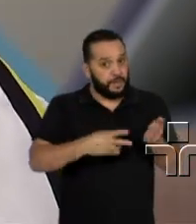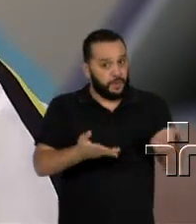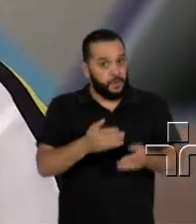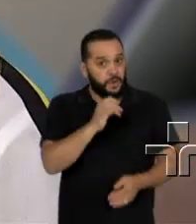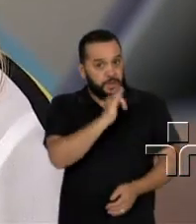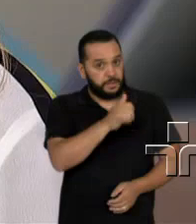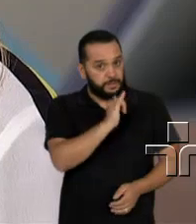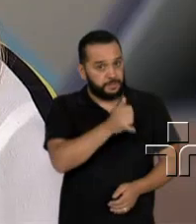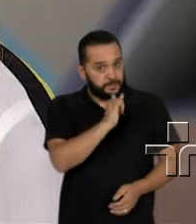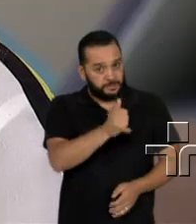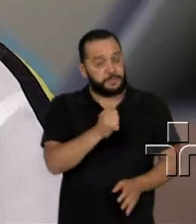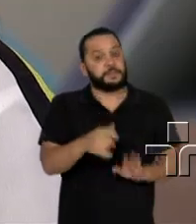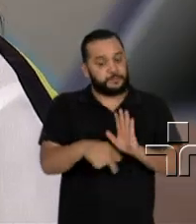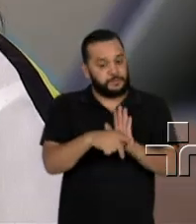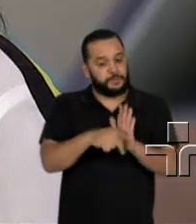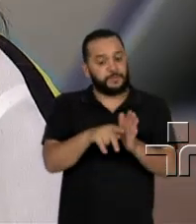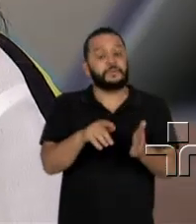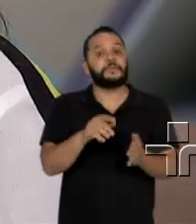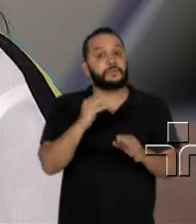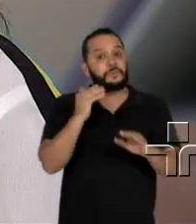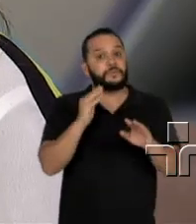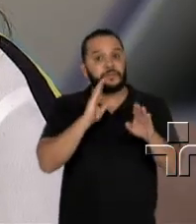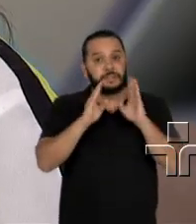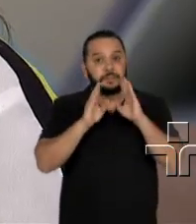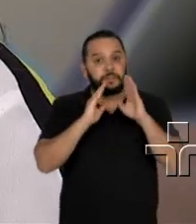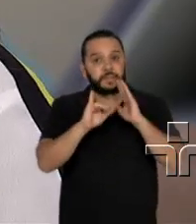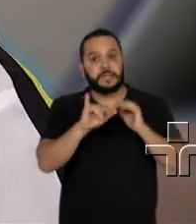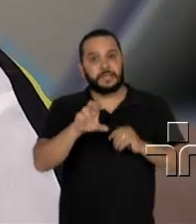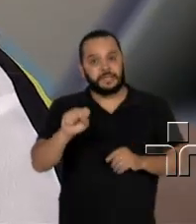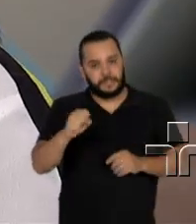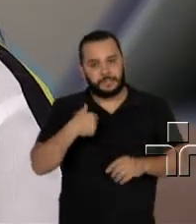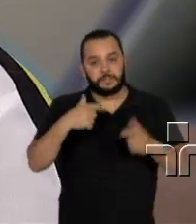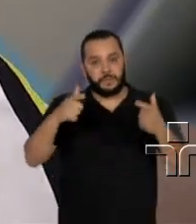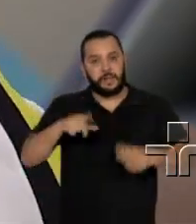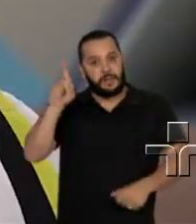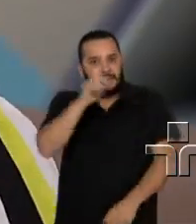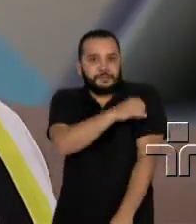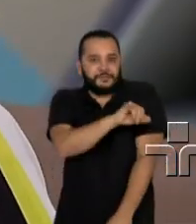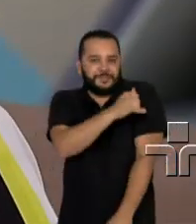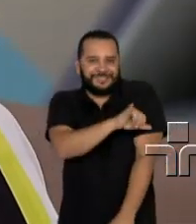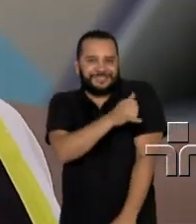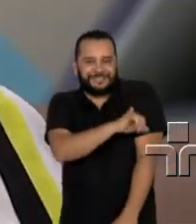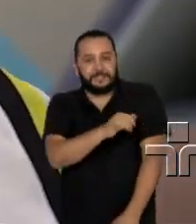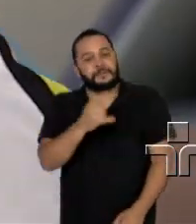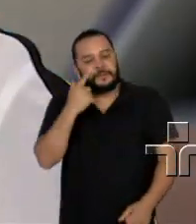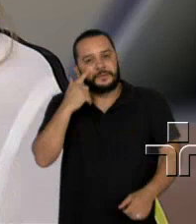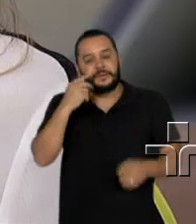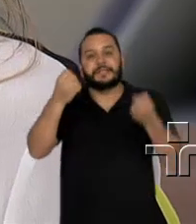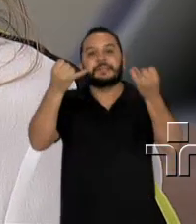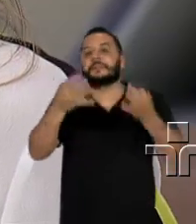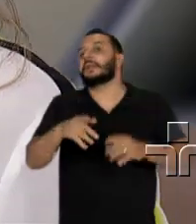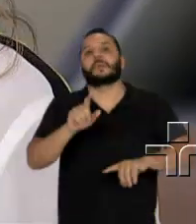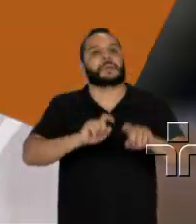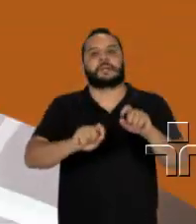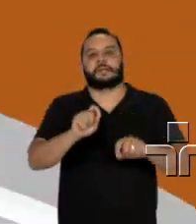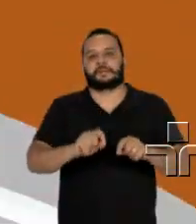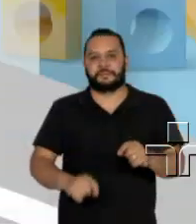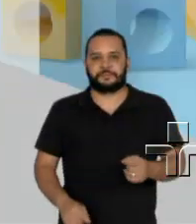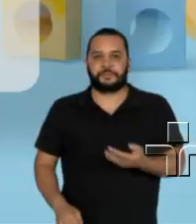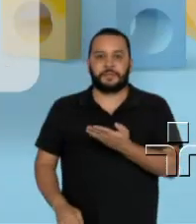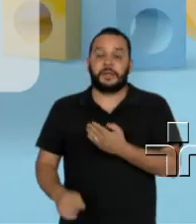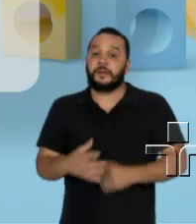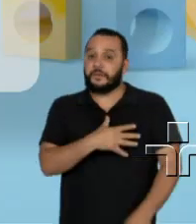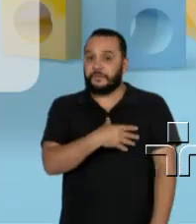pelo nosso facebook da crise moura de duque de caxias no rio de janeiro ela disse o seguinte ó minha